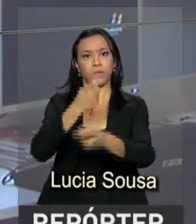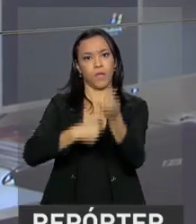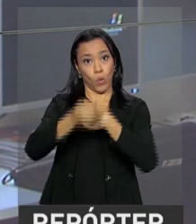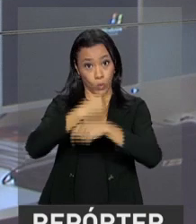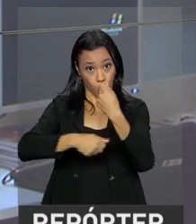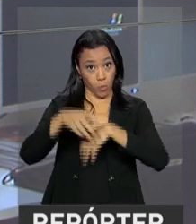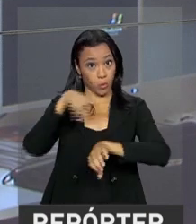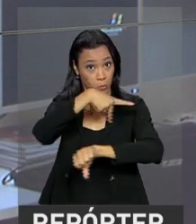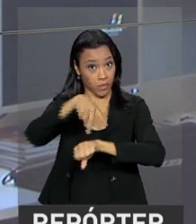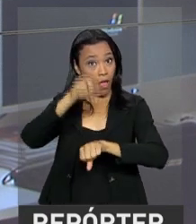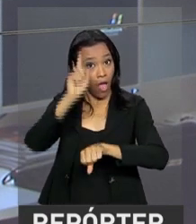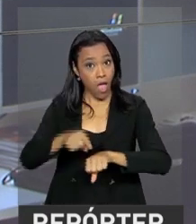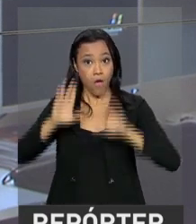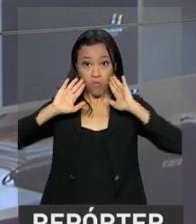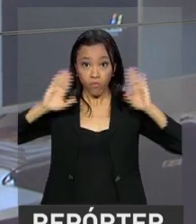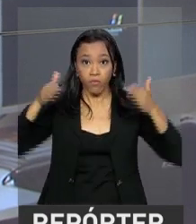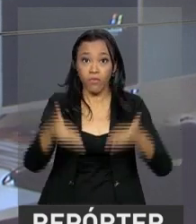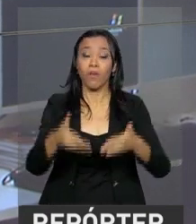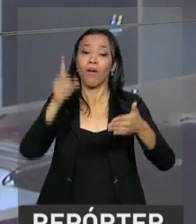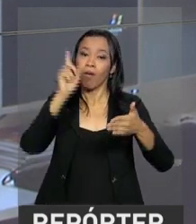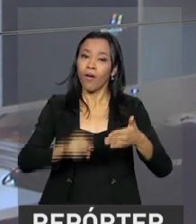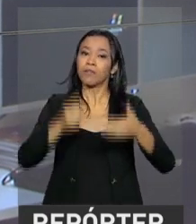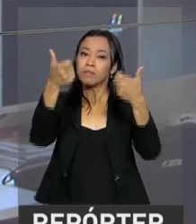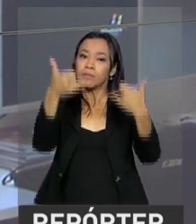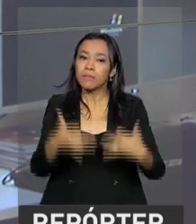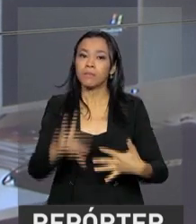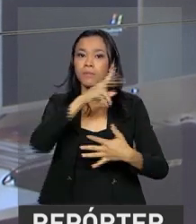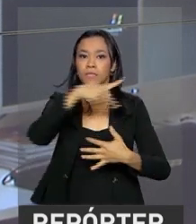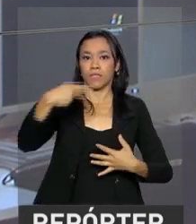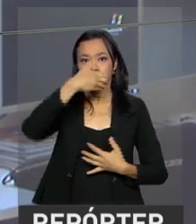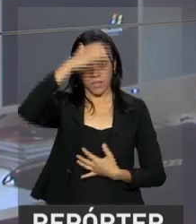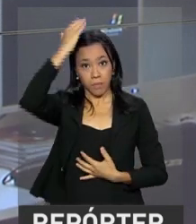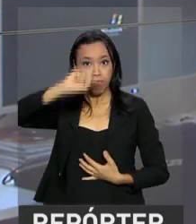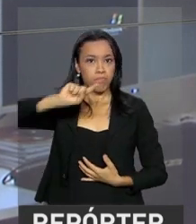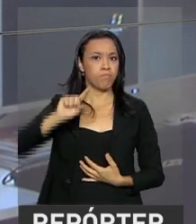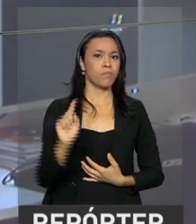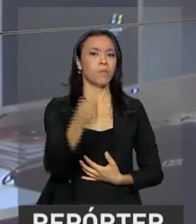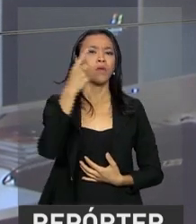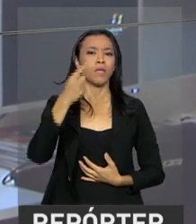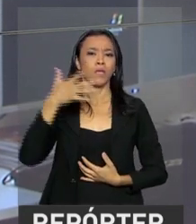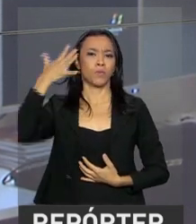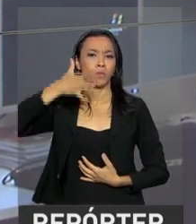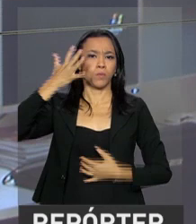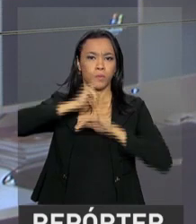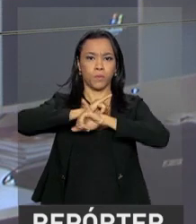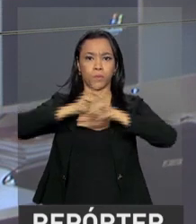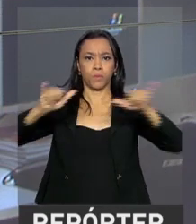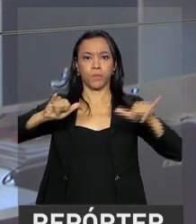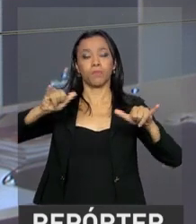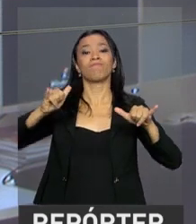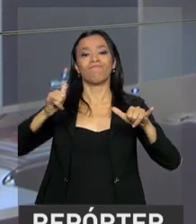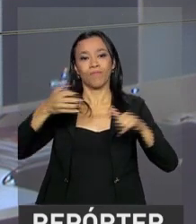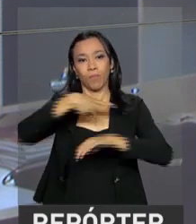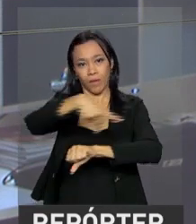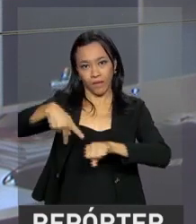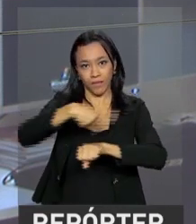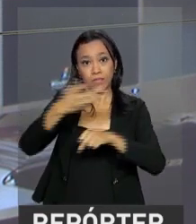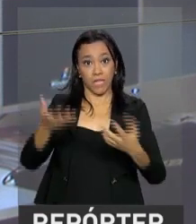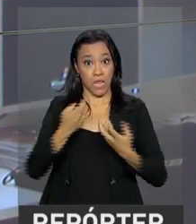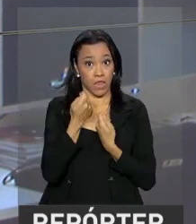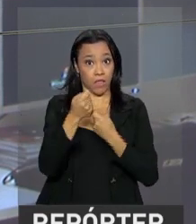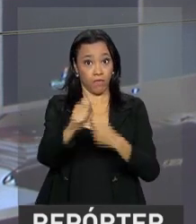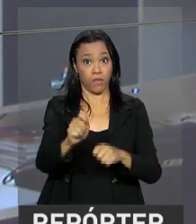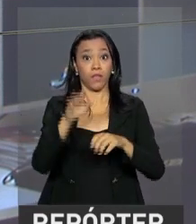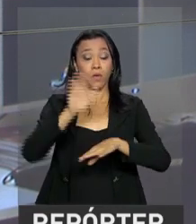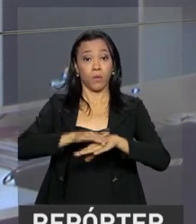país esta é a prioridade apontada pelo presidente Michel Temer no primeiro pronunciamento à nação o presidente temer defendeu